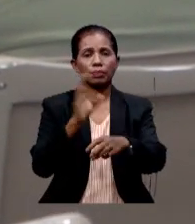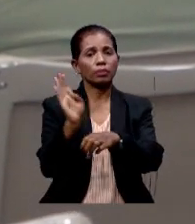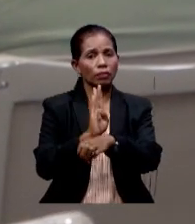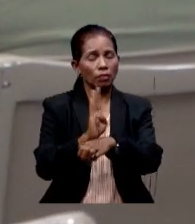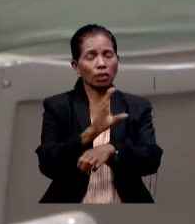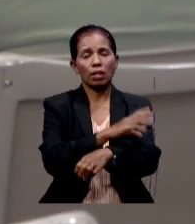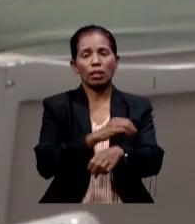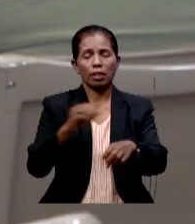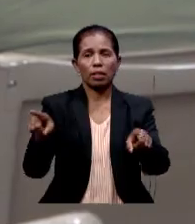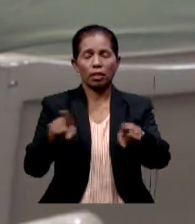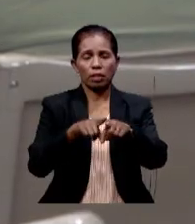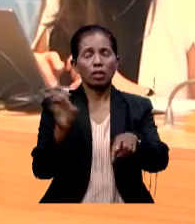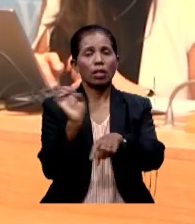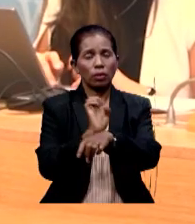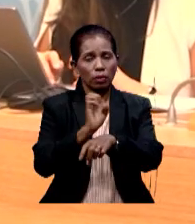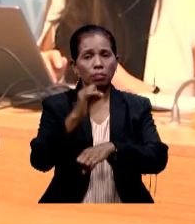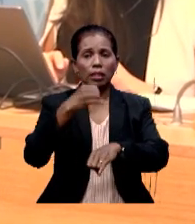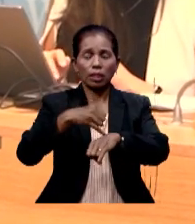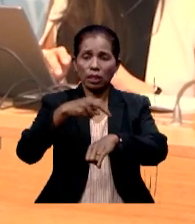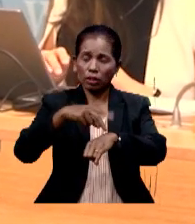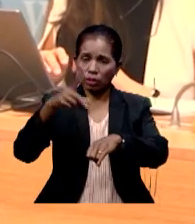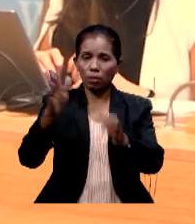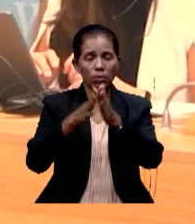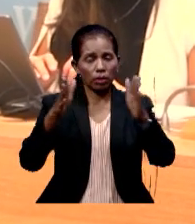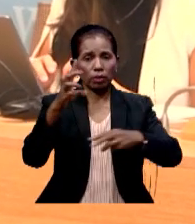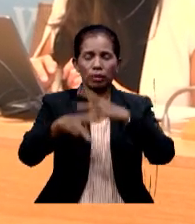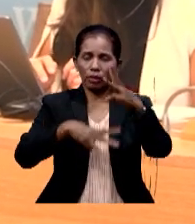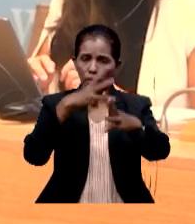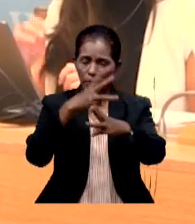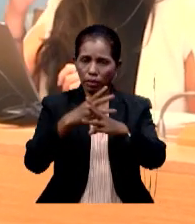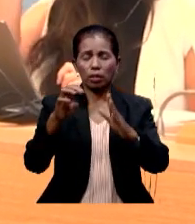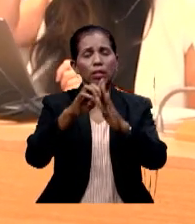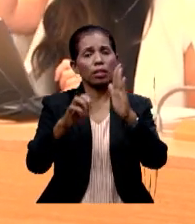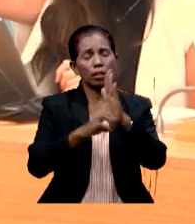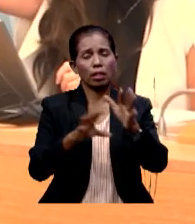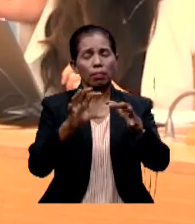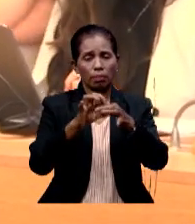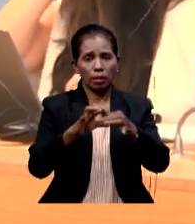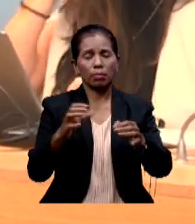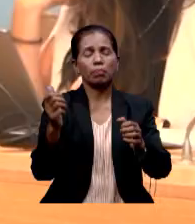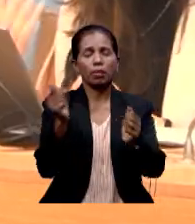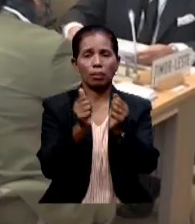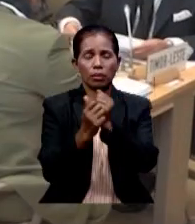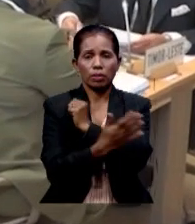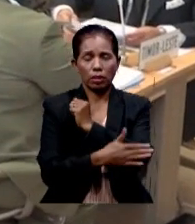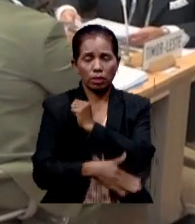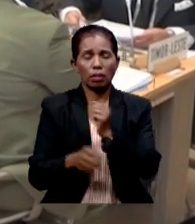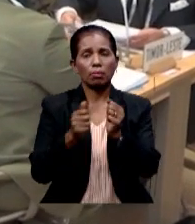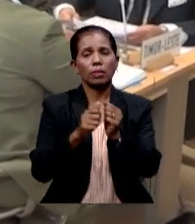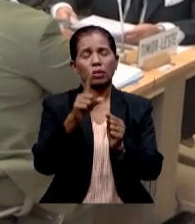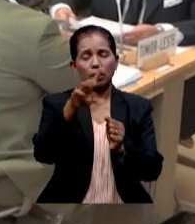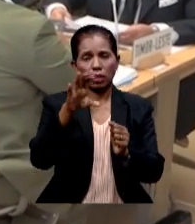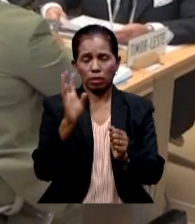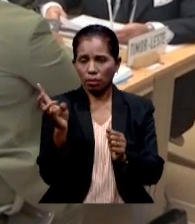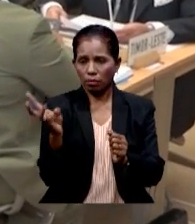un organizasaun ekonomika internasional botliu iha mundu ho estadu membru atu sida ne nulu resinhat nebe representa